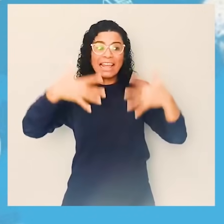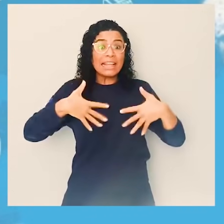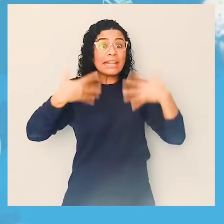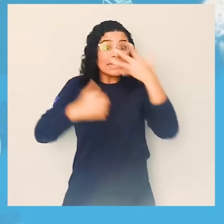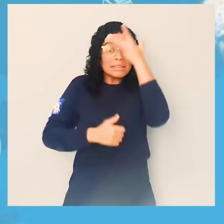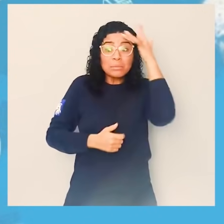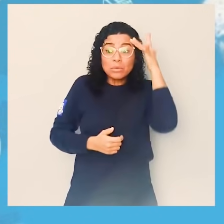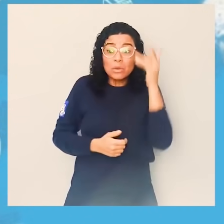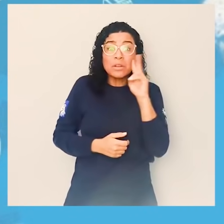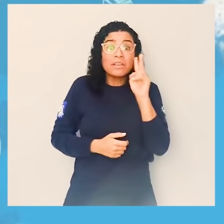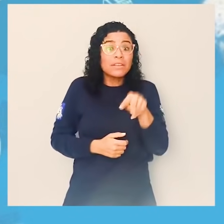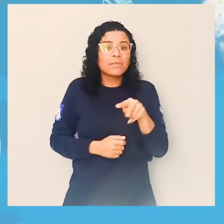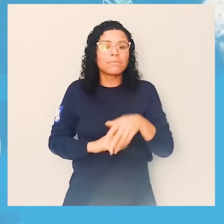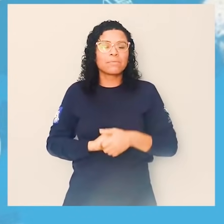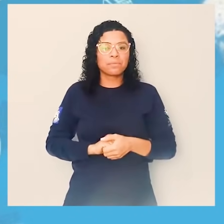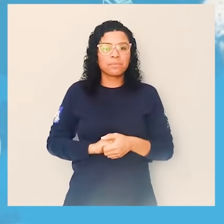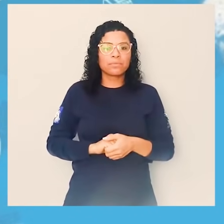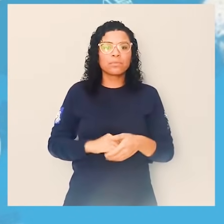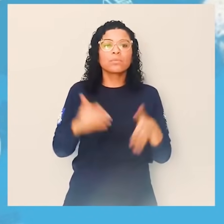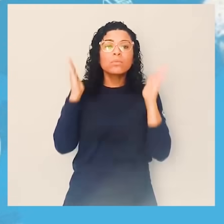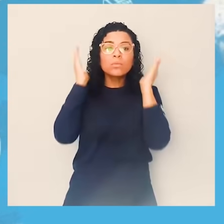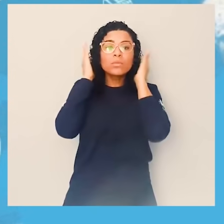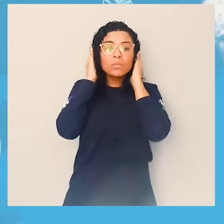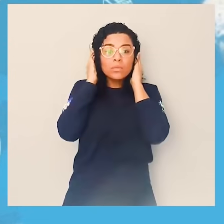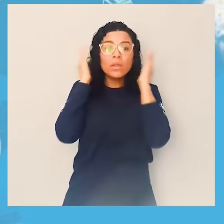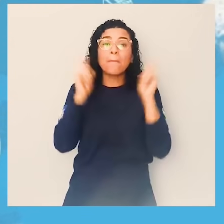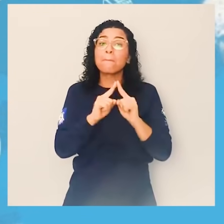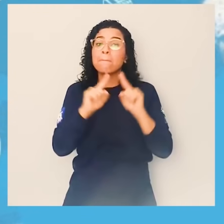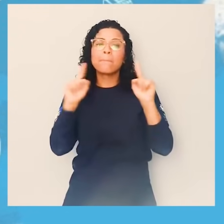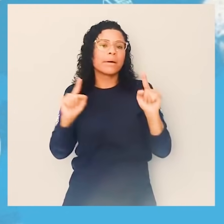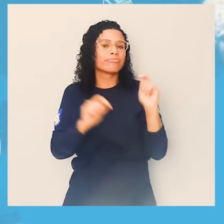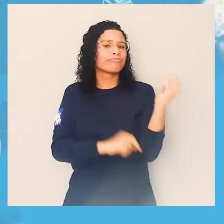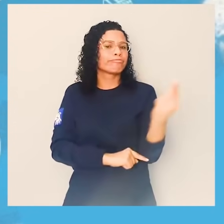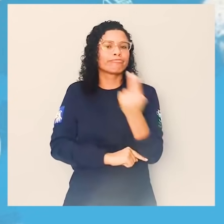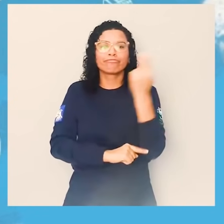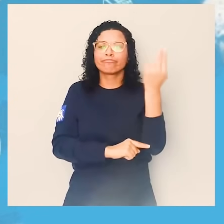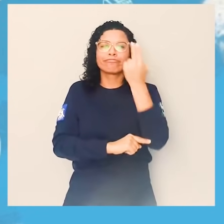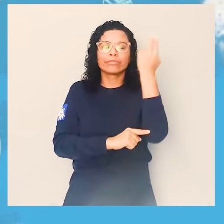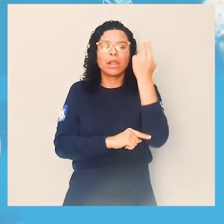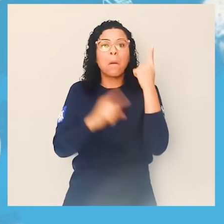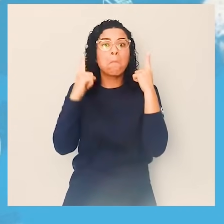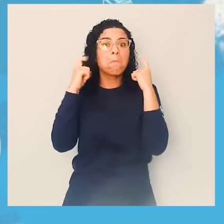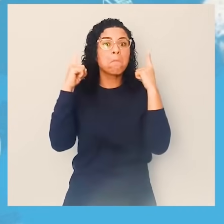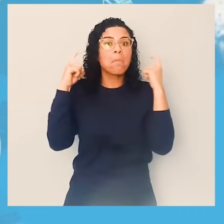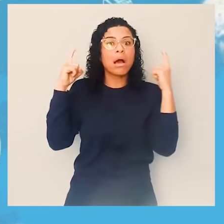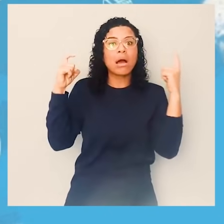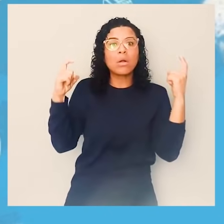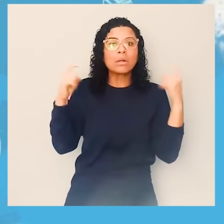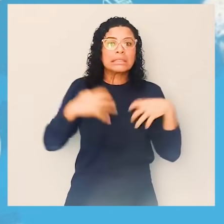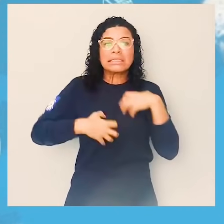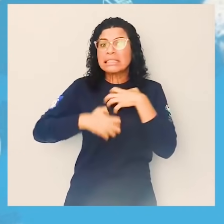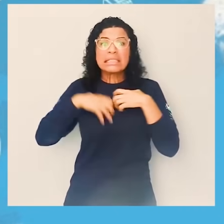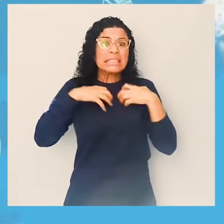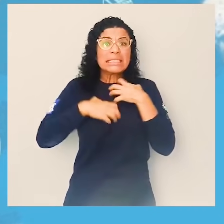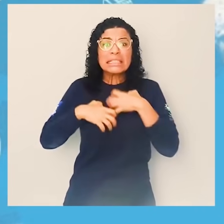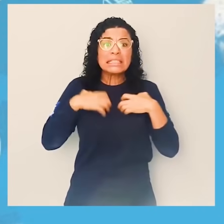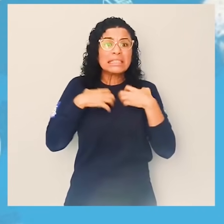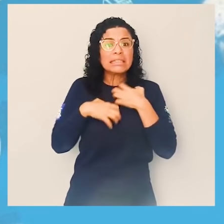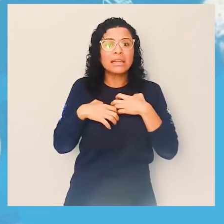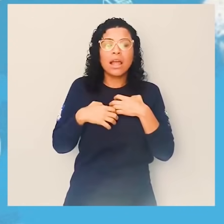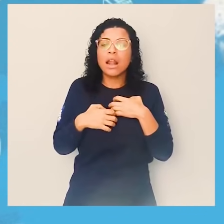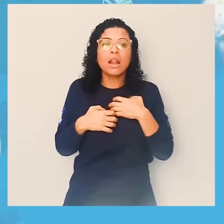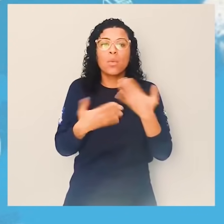aquela alegria. Tapou os ouvidos com as mãos, mas não adiantou. O barulhão foi deixando o reizinho